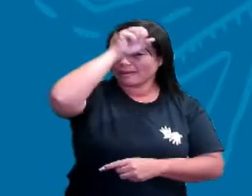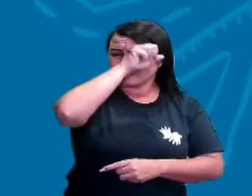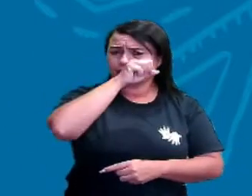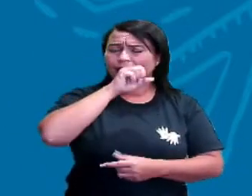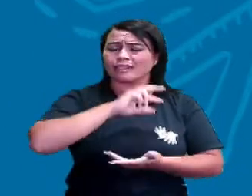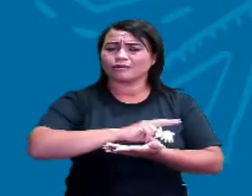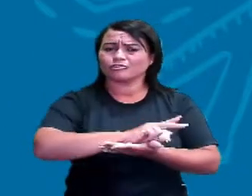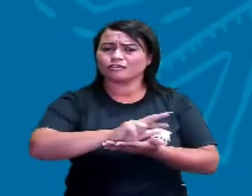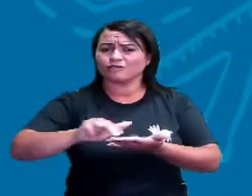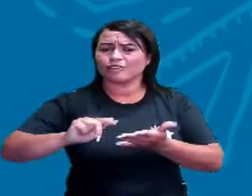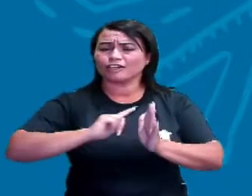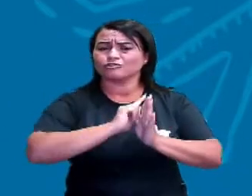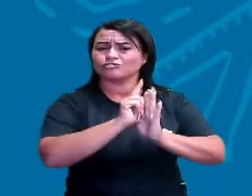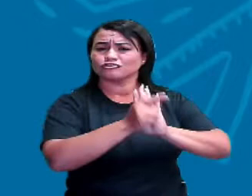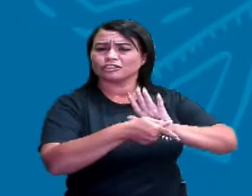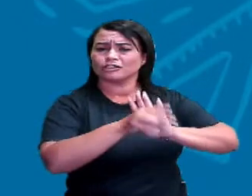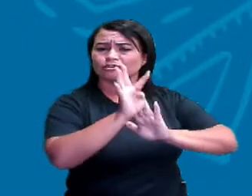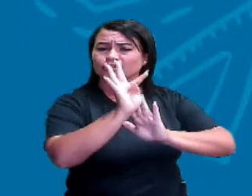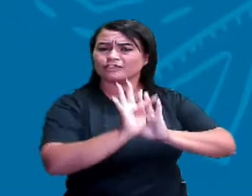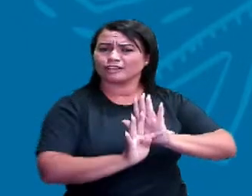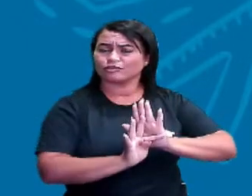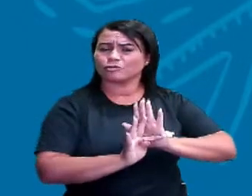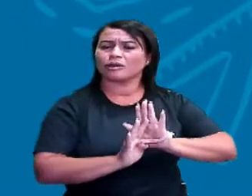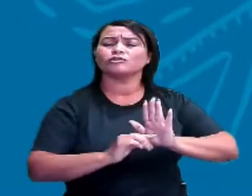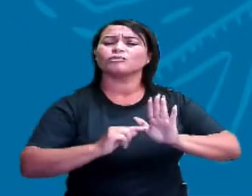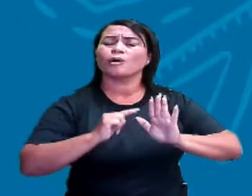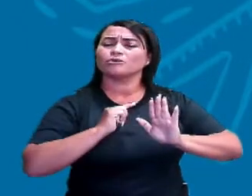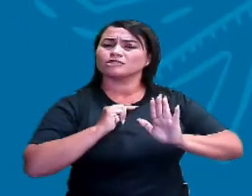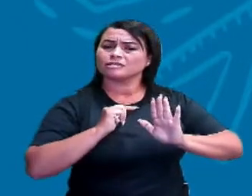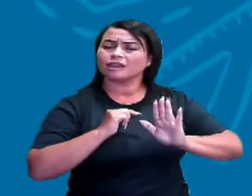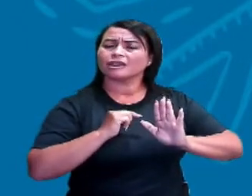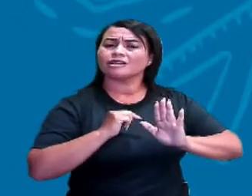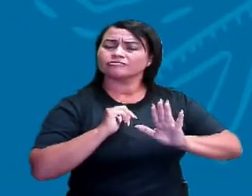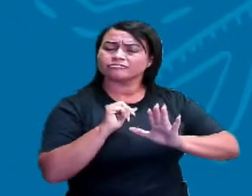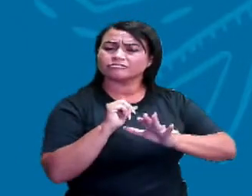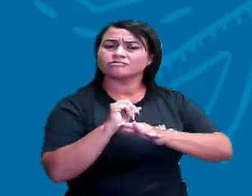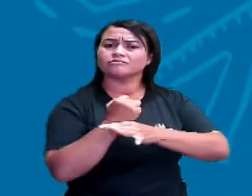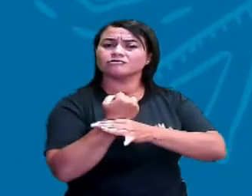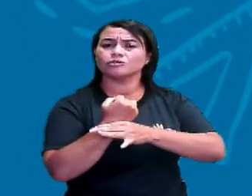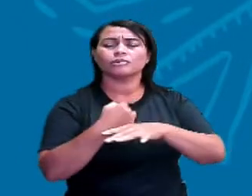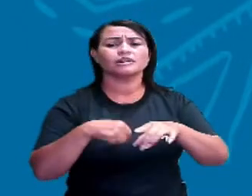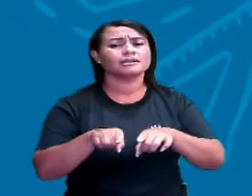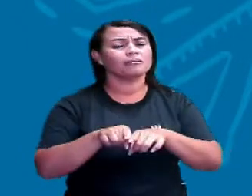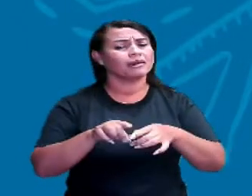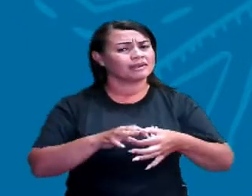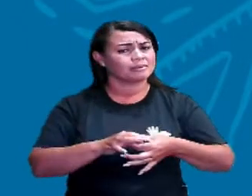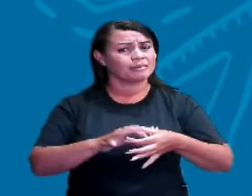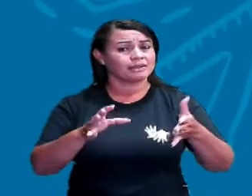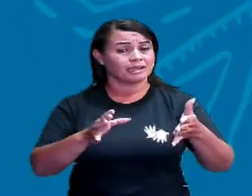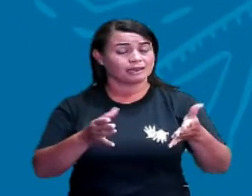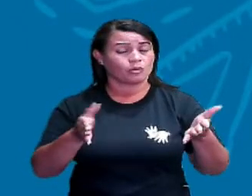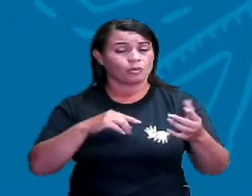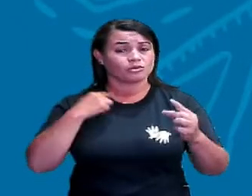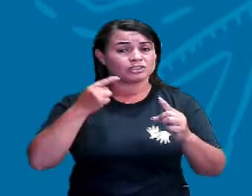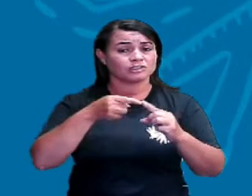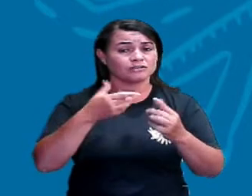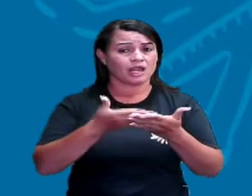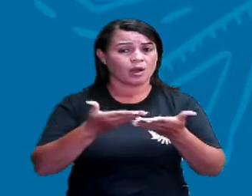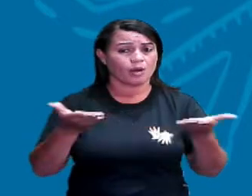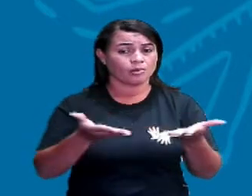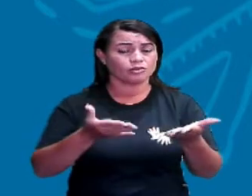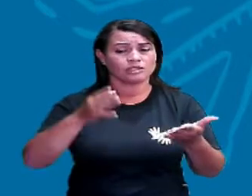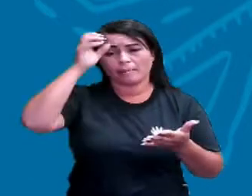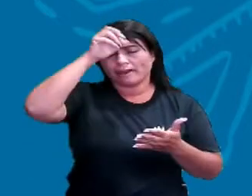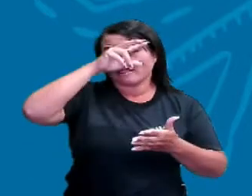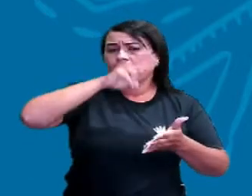diversos gêneros textuais com autonomia. Então, o objetivo da nossa aula é a gente aprender a ler os